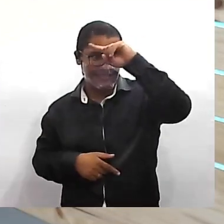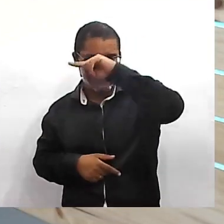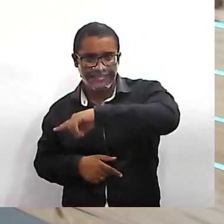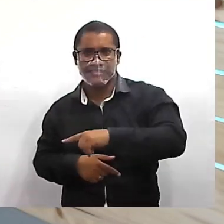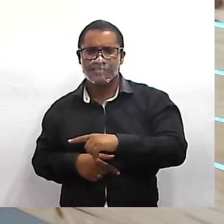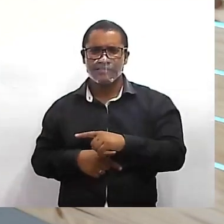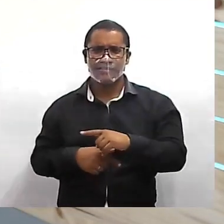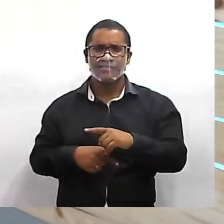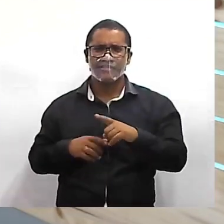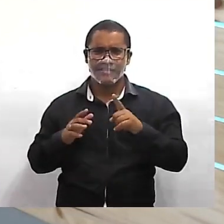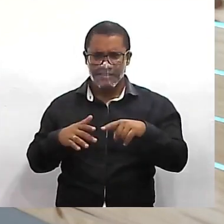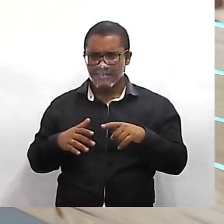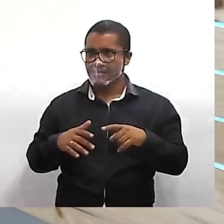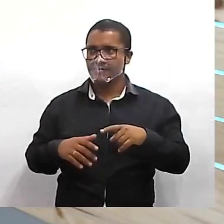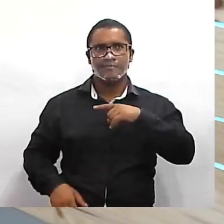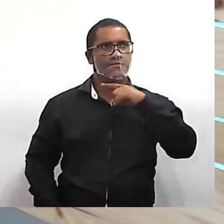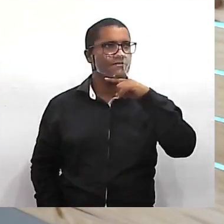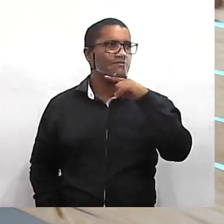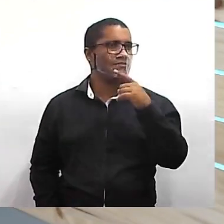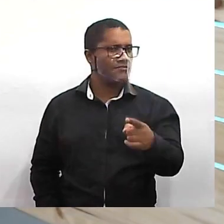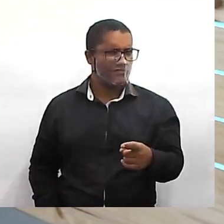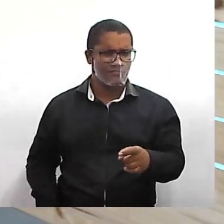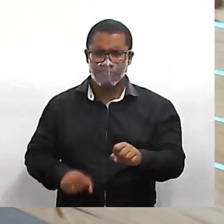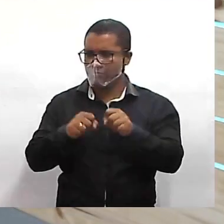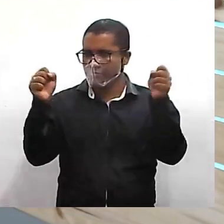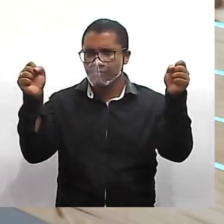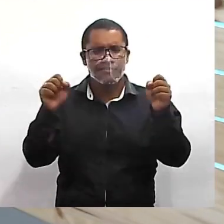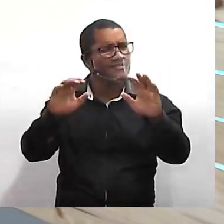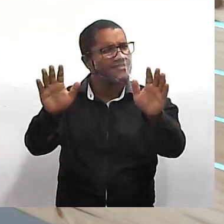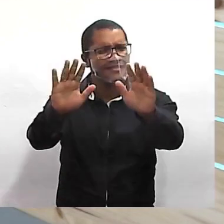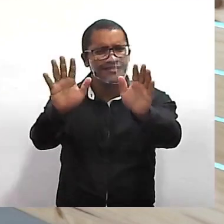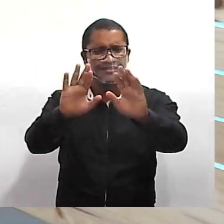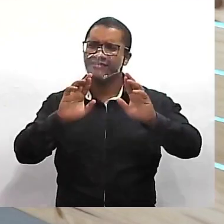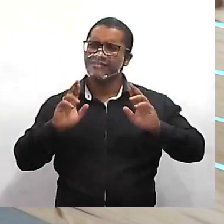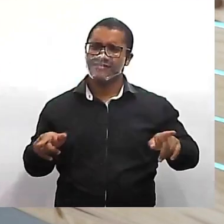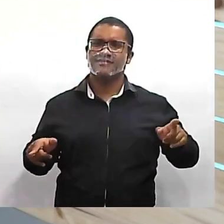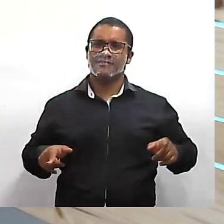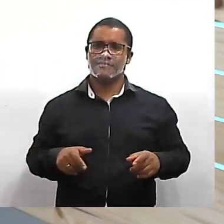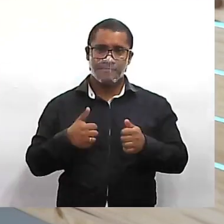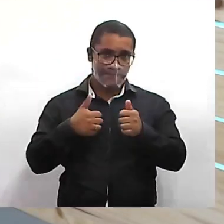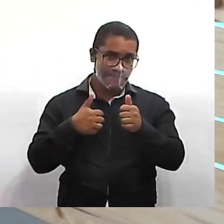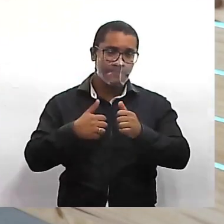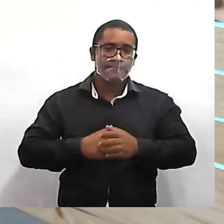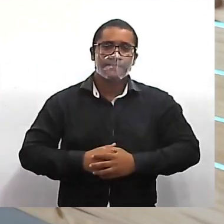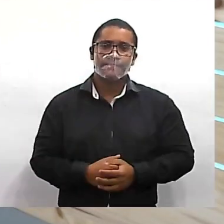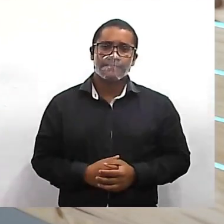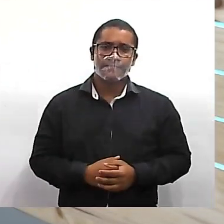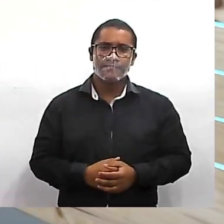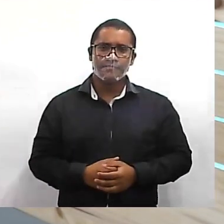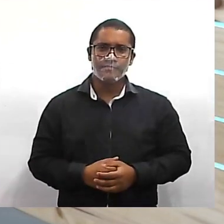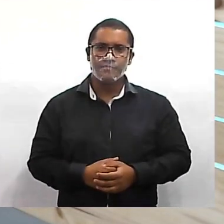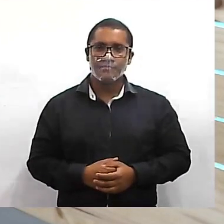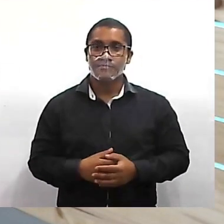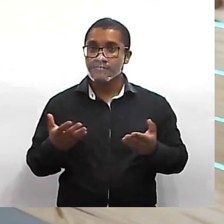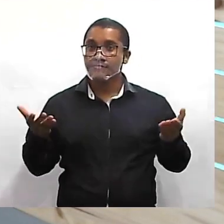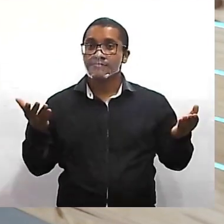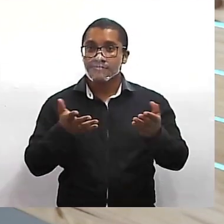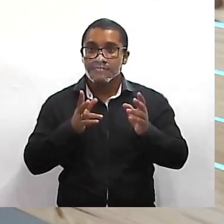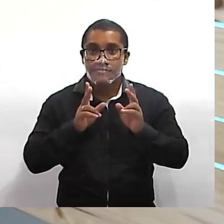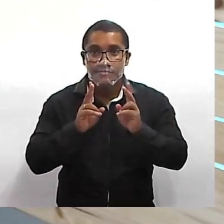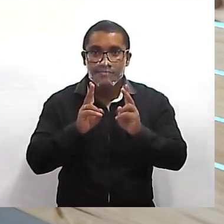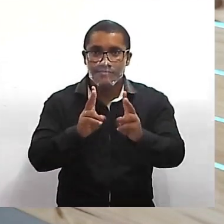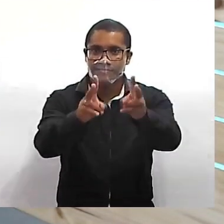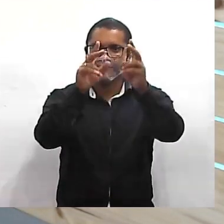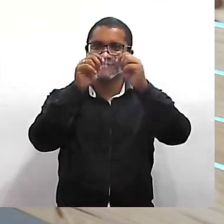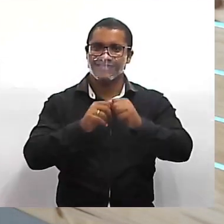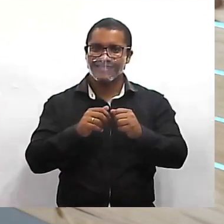está inatingível, ok? Perfeito, Cris. Vamos seguir, então, aqui.